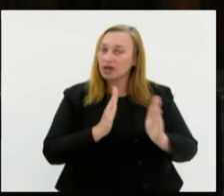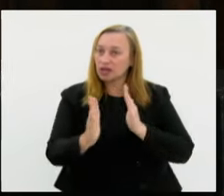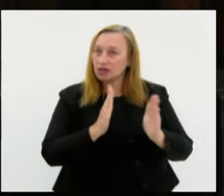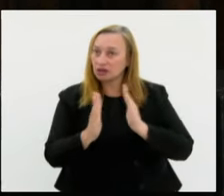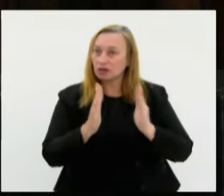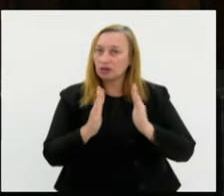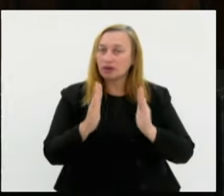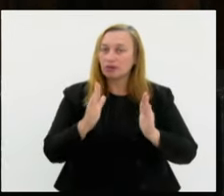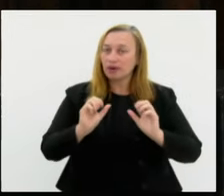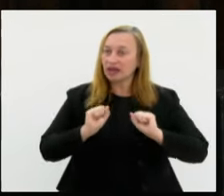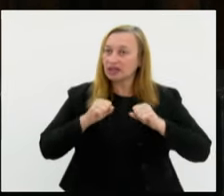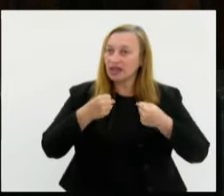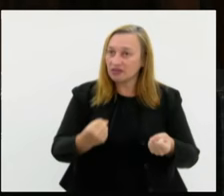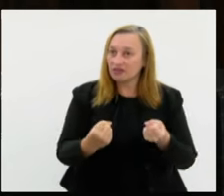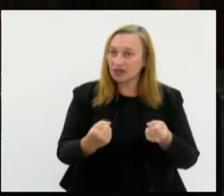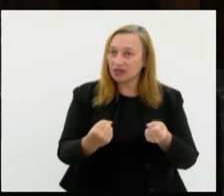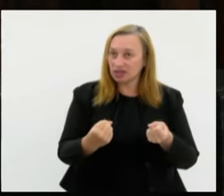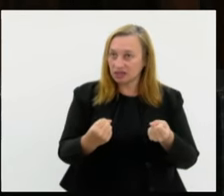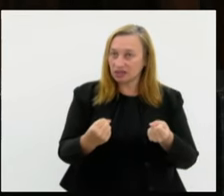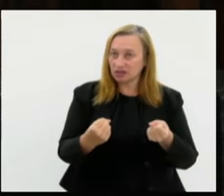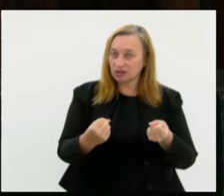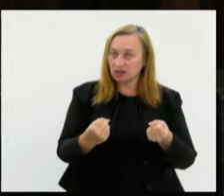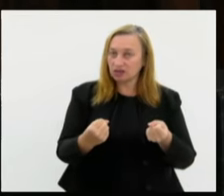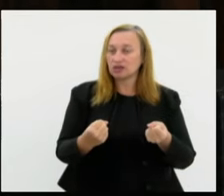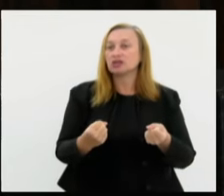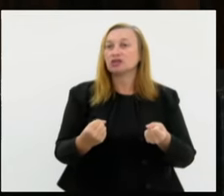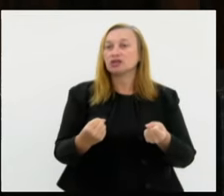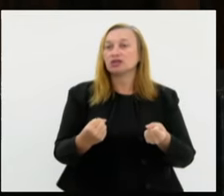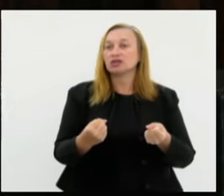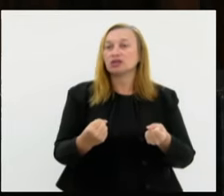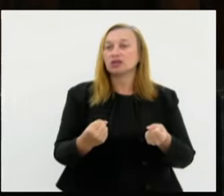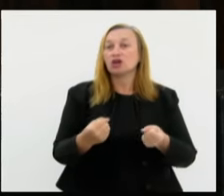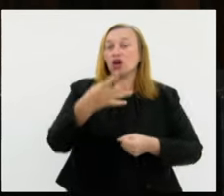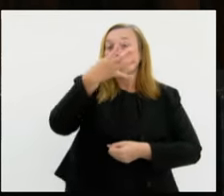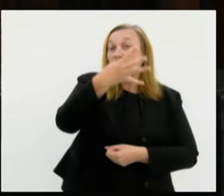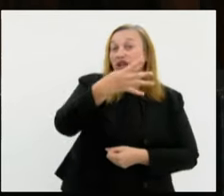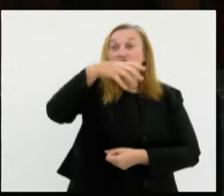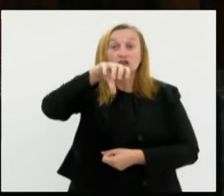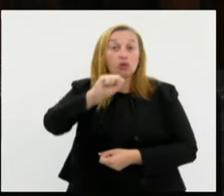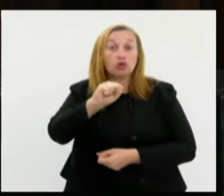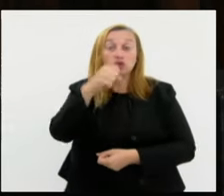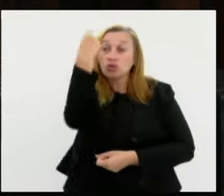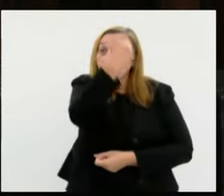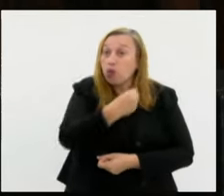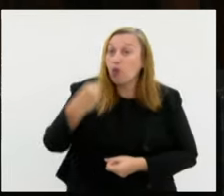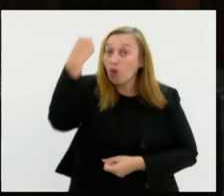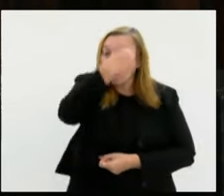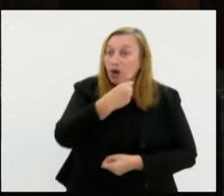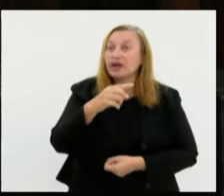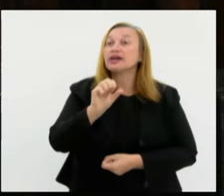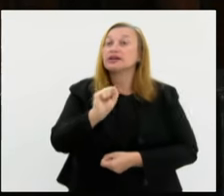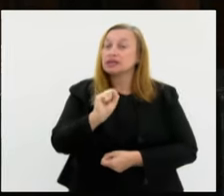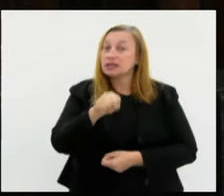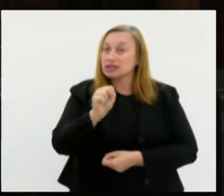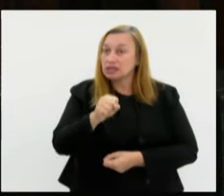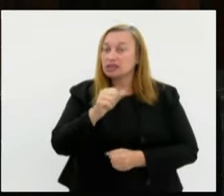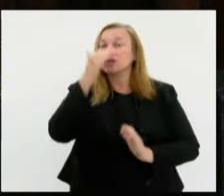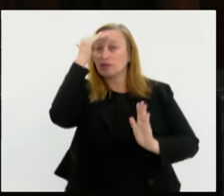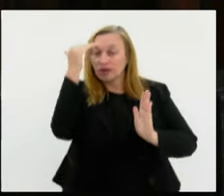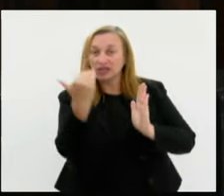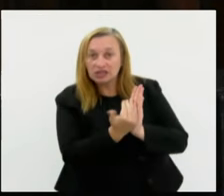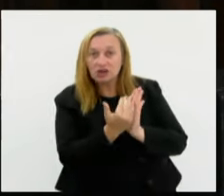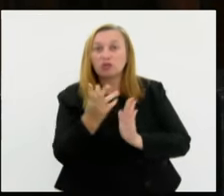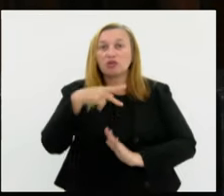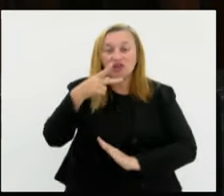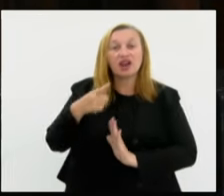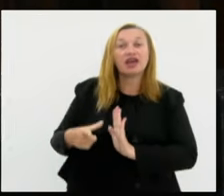da sua defesa, exercício da ampla defesa e do contraditório, em 48 horas regimentais, que assim o fez tempestivamente, como eu disse